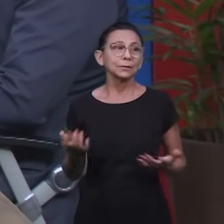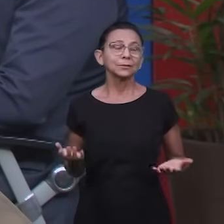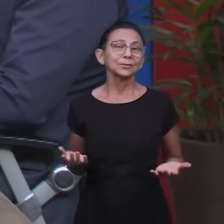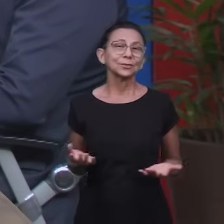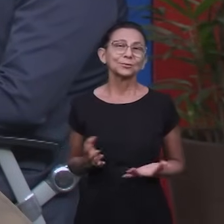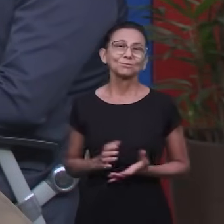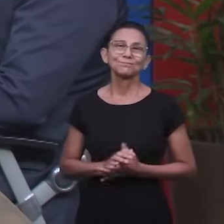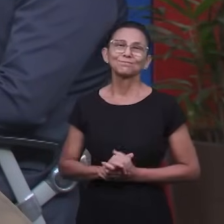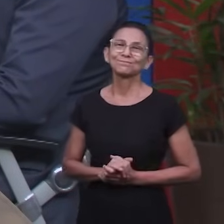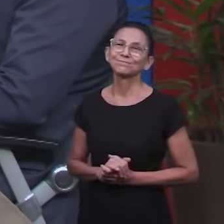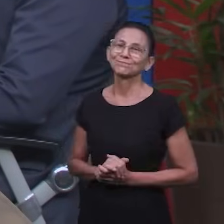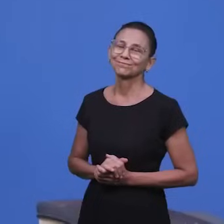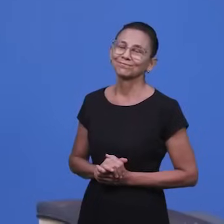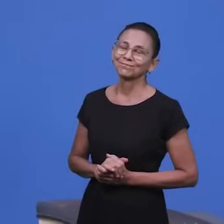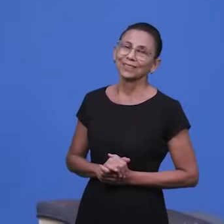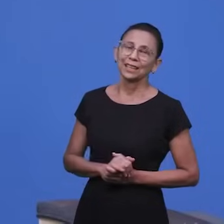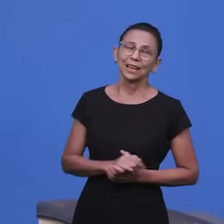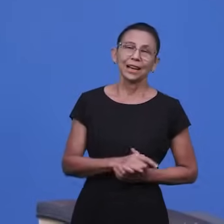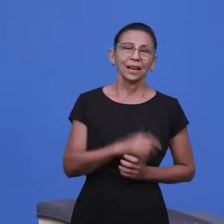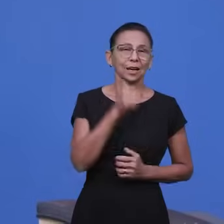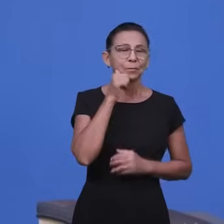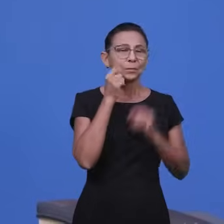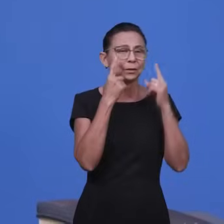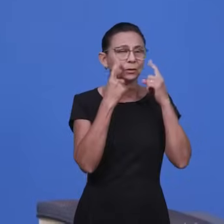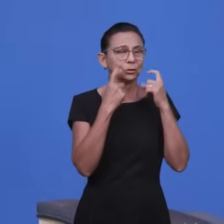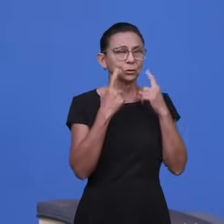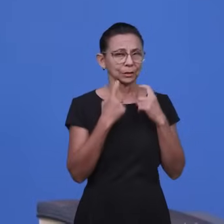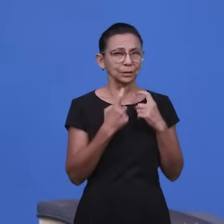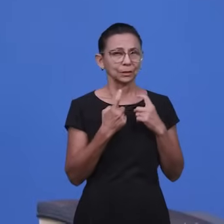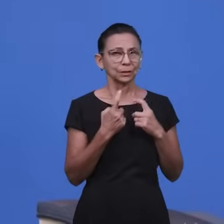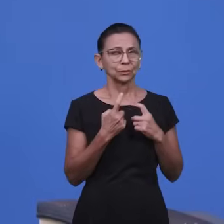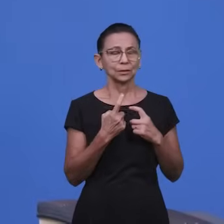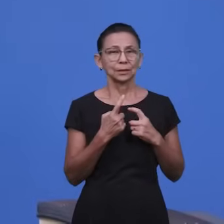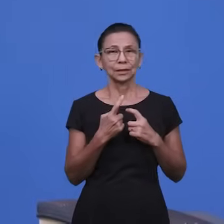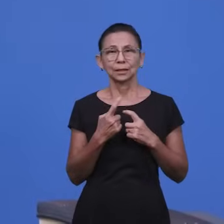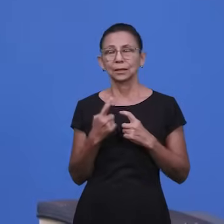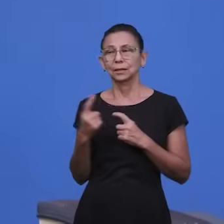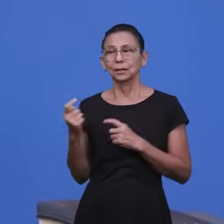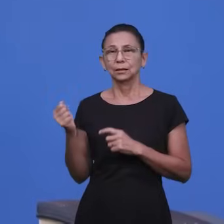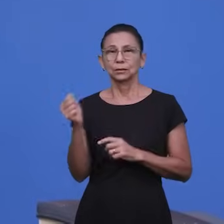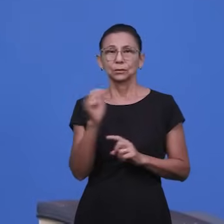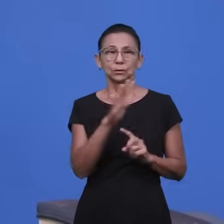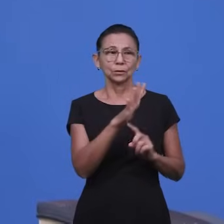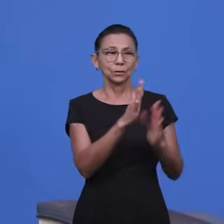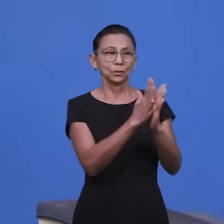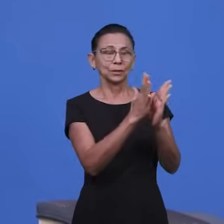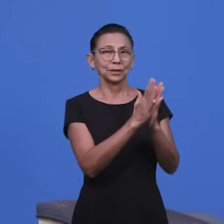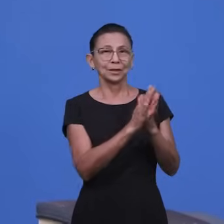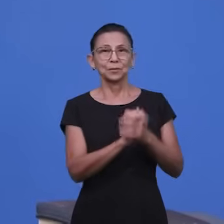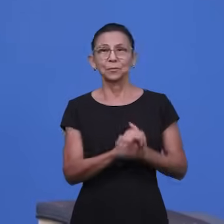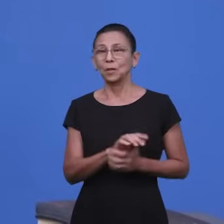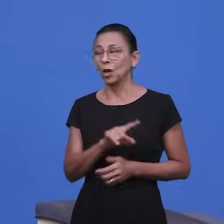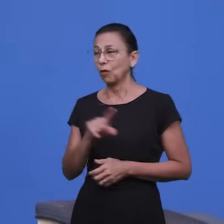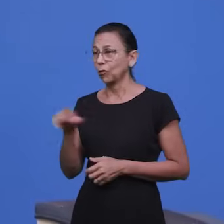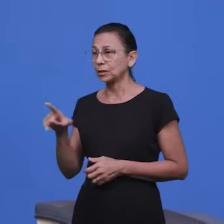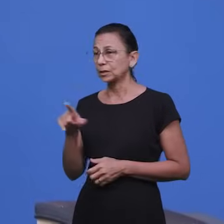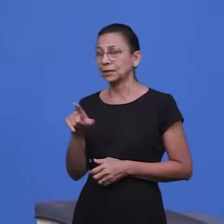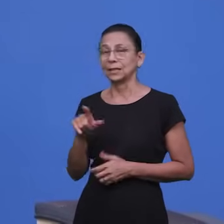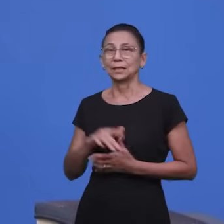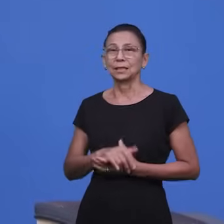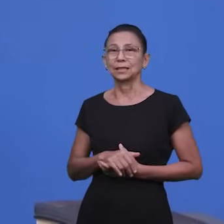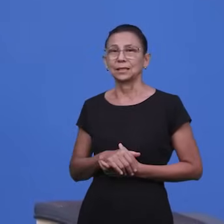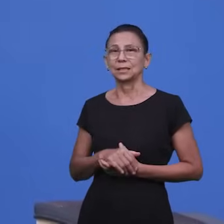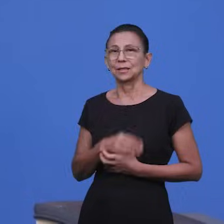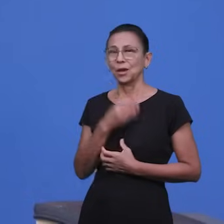voluntário. E ela recebeu a oração, depois ela chorando falou assim: vocês não são